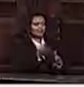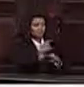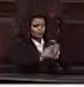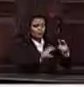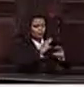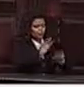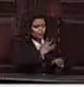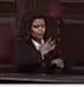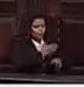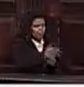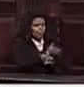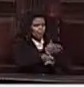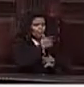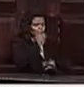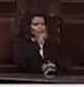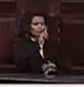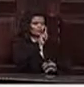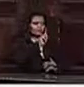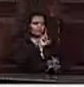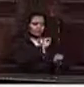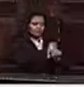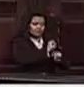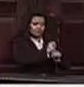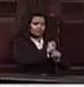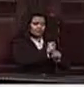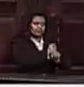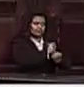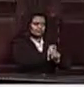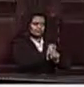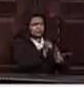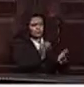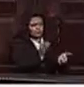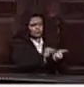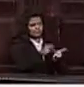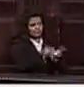os 248 oficiais de cartório. Já faz hora, senhor